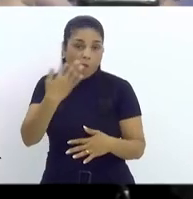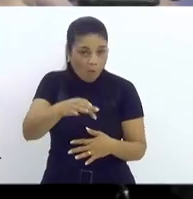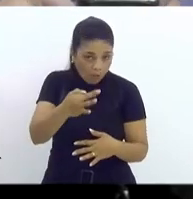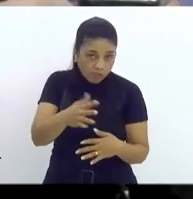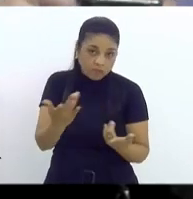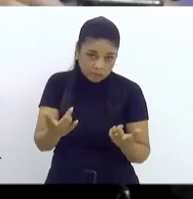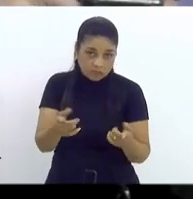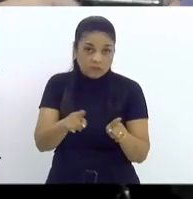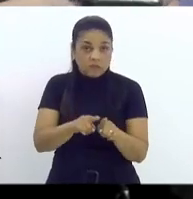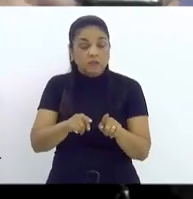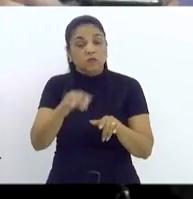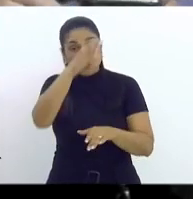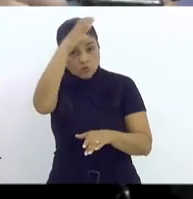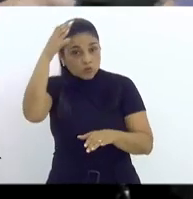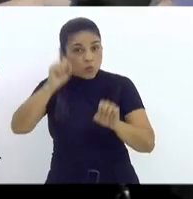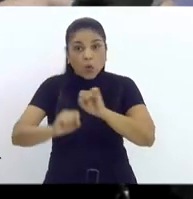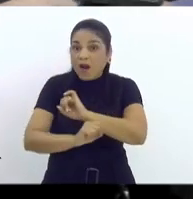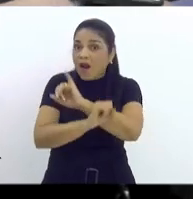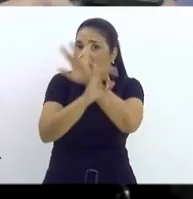consumidor tenha clareza,